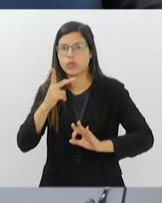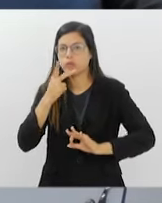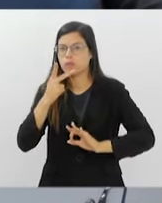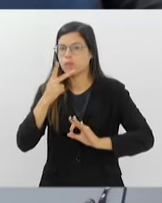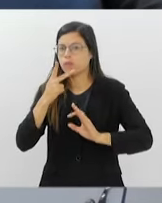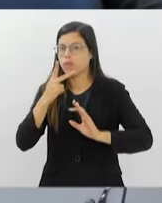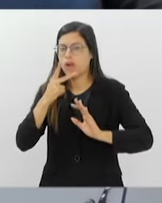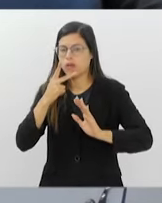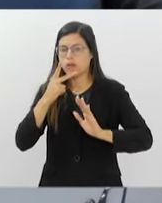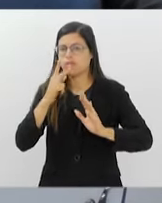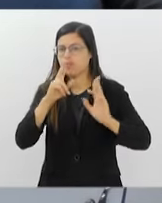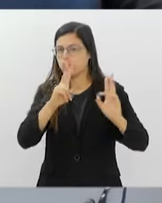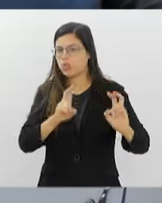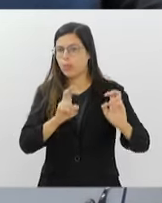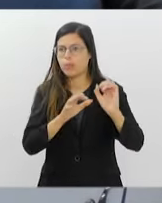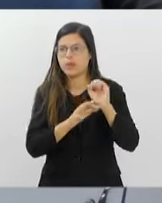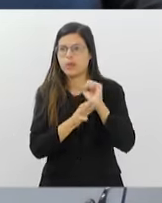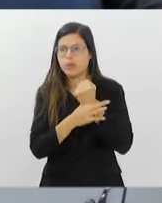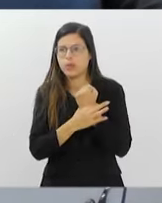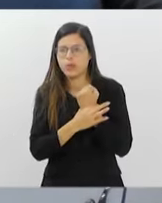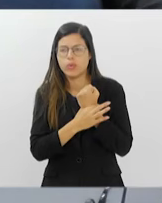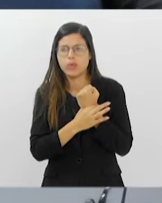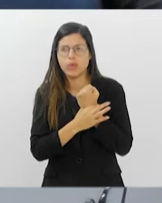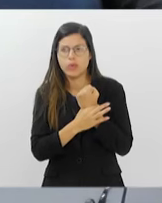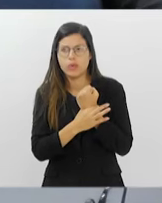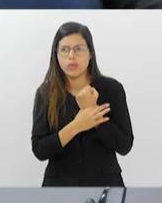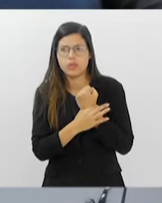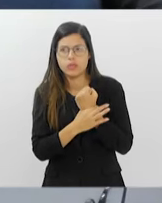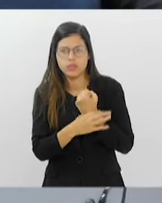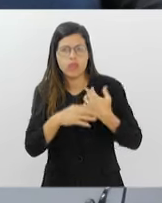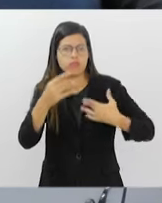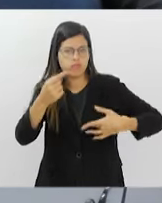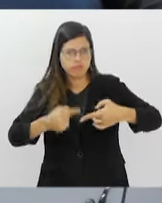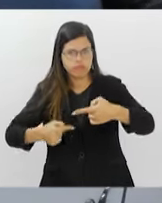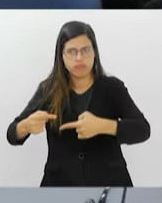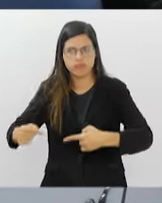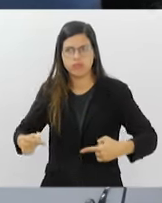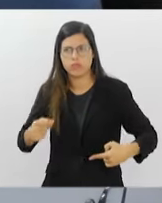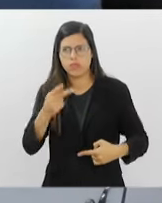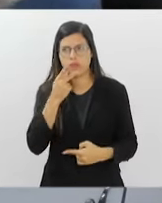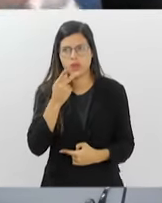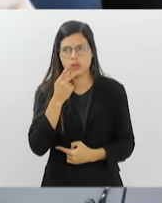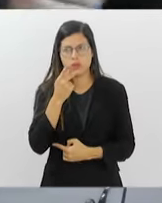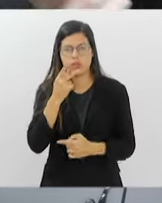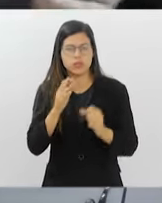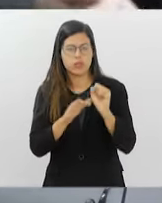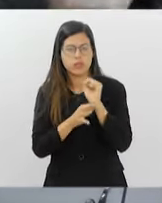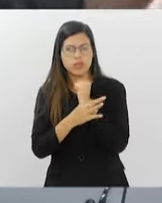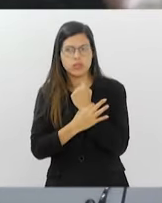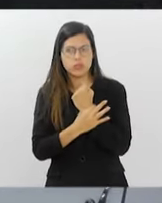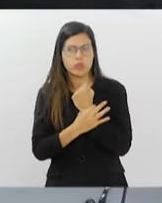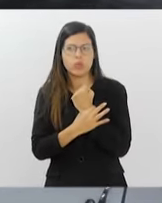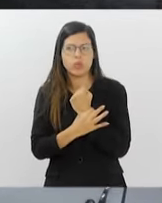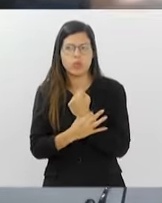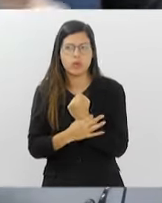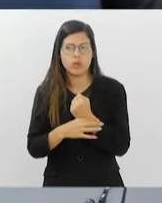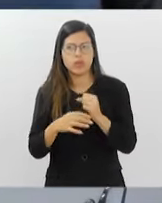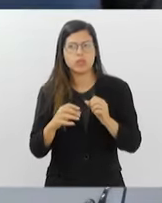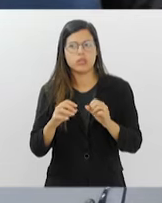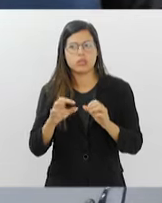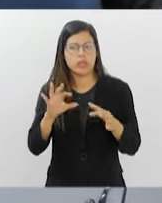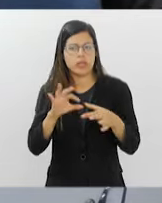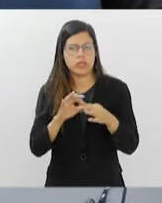da pauta segurança a gente tem a segurança vê que foi debatido aqui foi falado sobre a segurança naquilo que diz respeito à Defesa